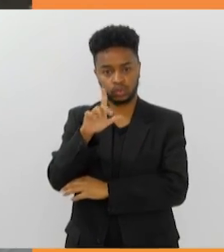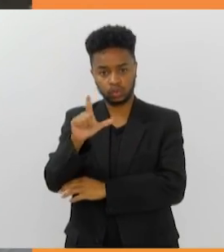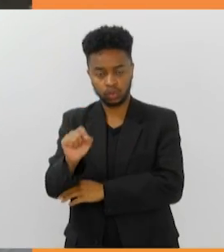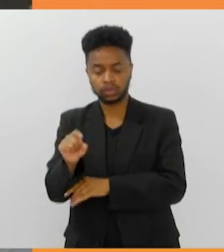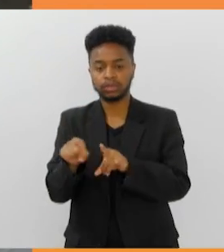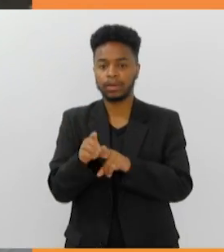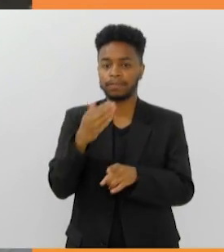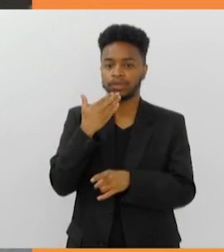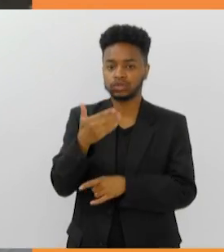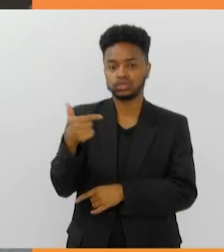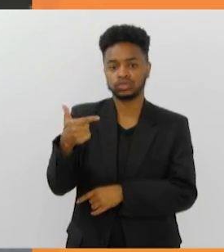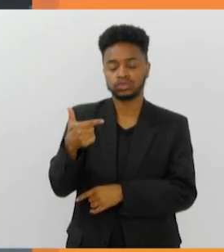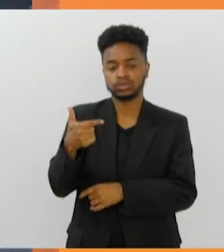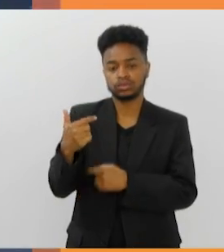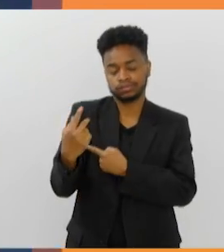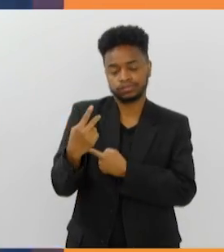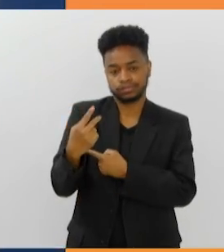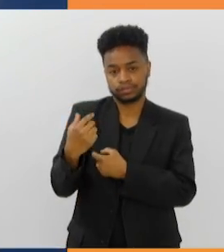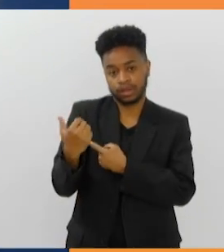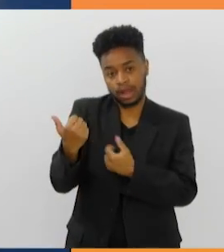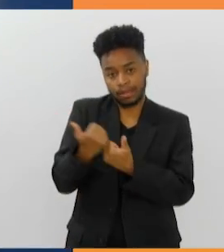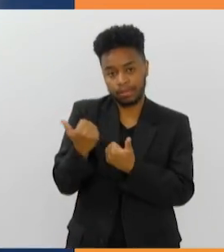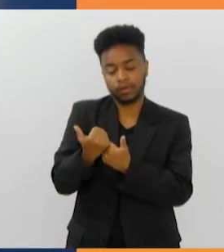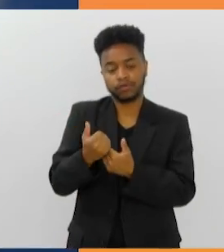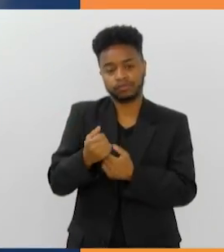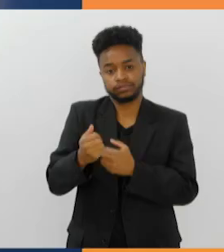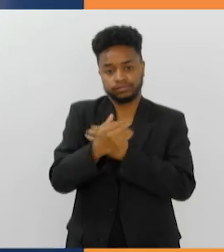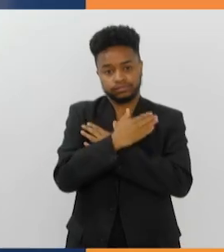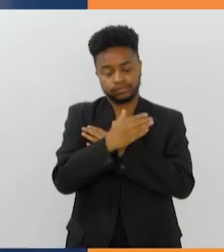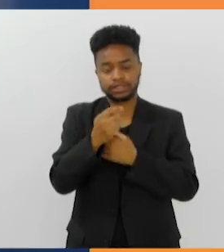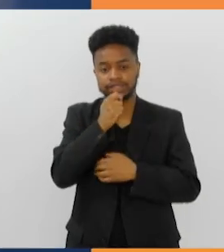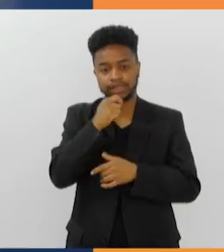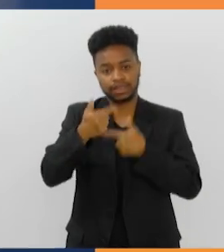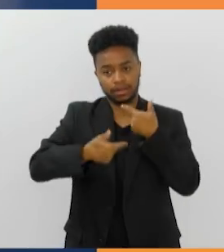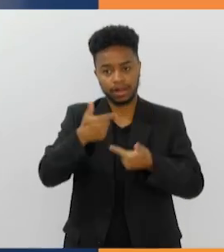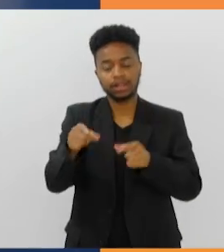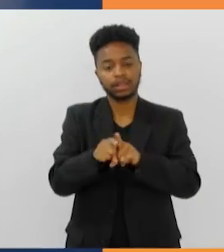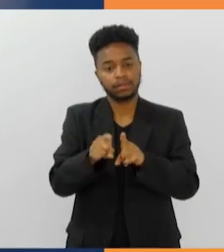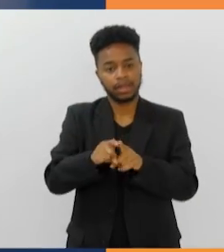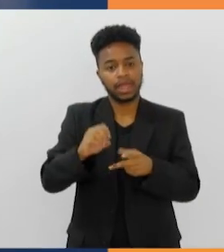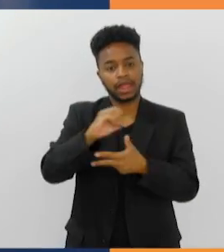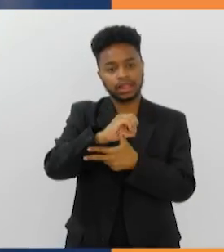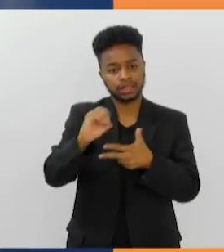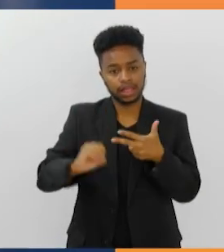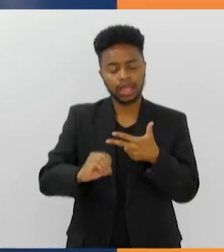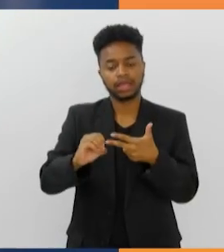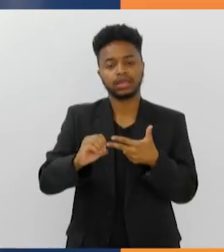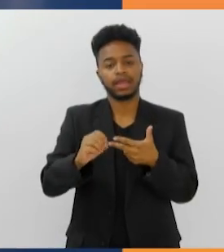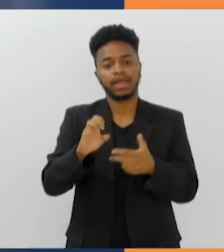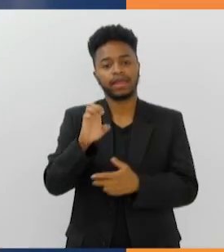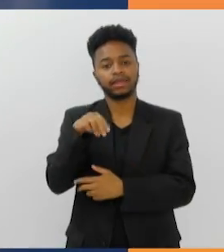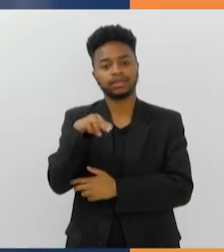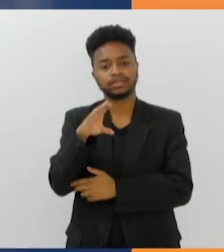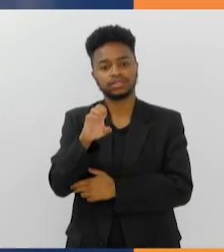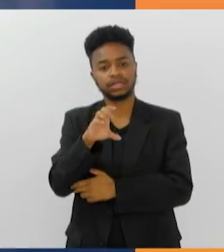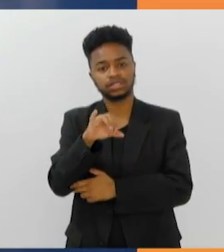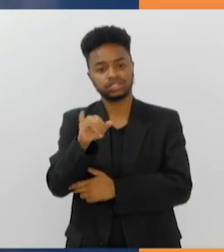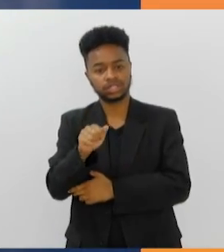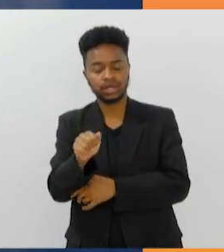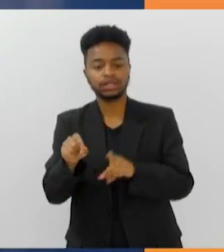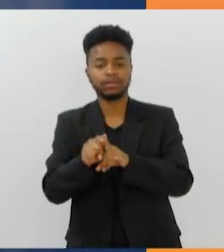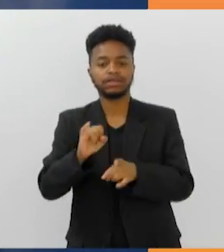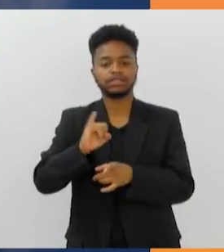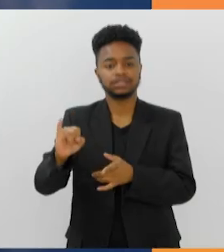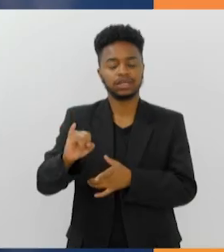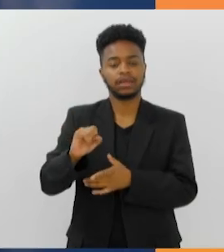seguro-desemprego, impressão do cartão do SUS e consulta sobre processos do Enem, Enseja e débitos eleitorais. O funcionamento é das